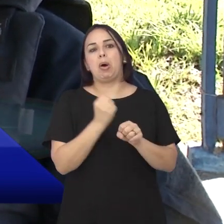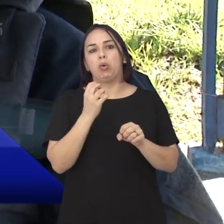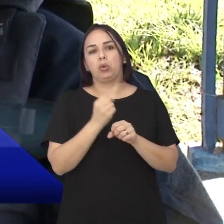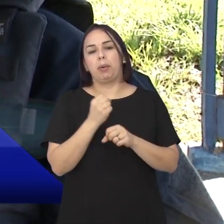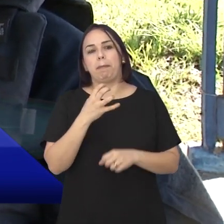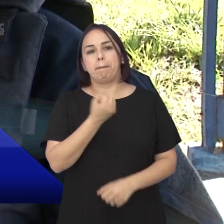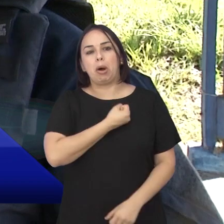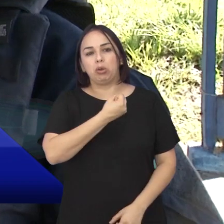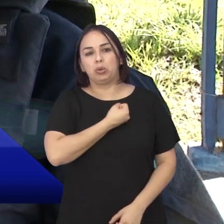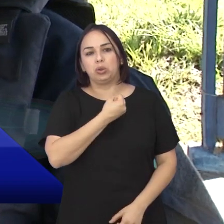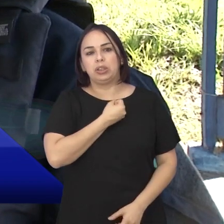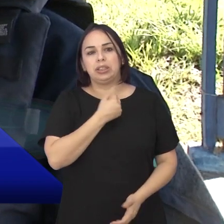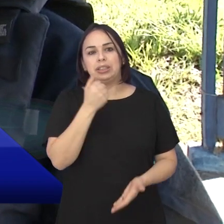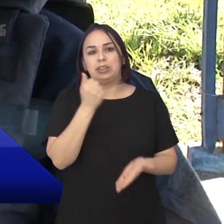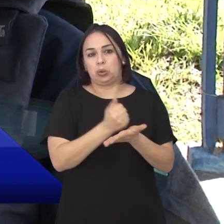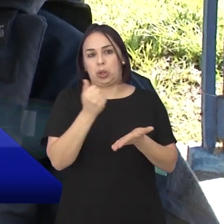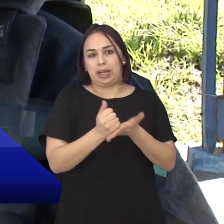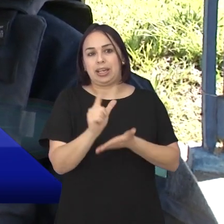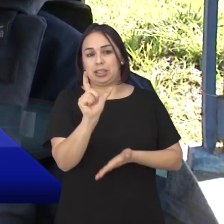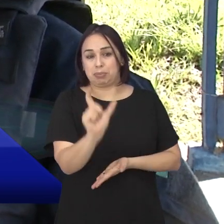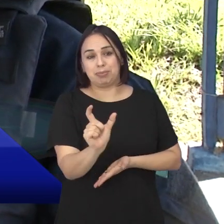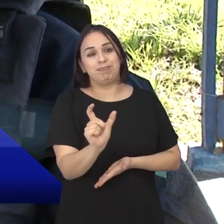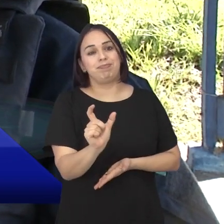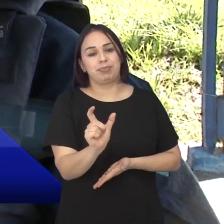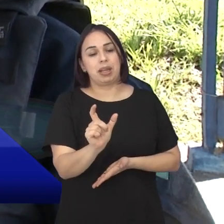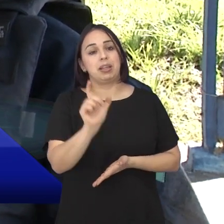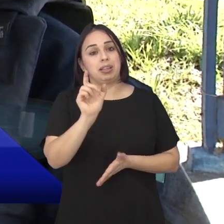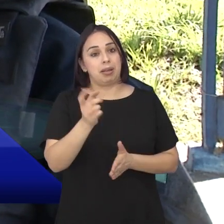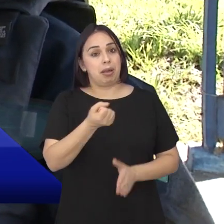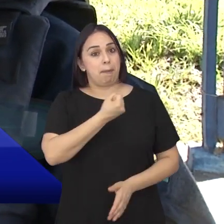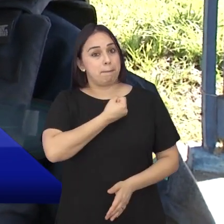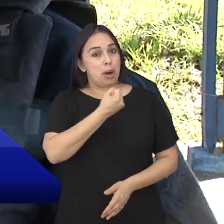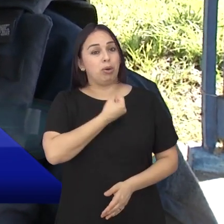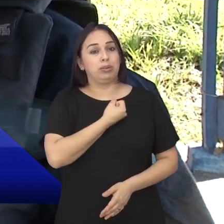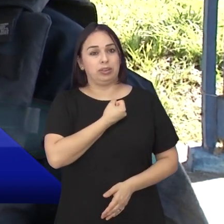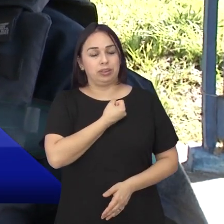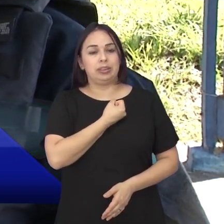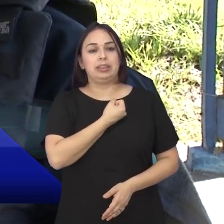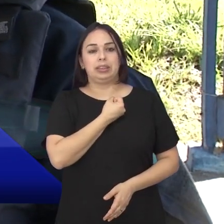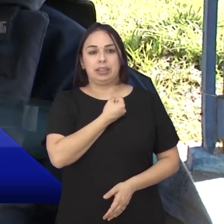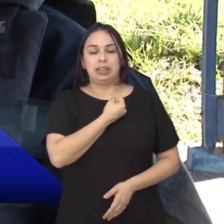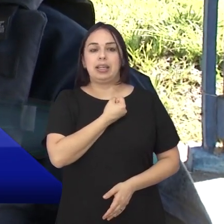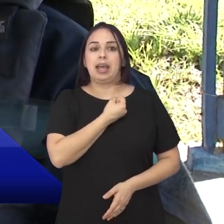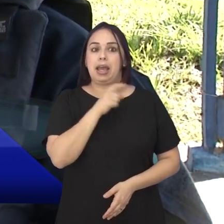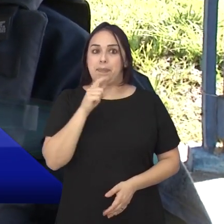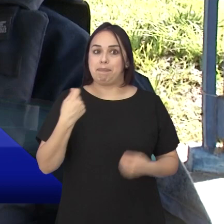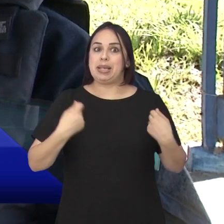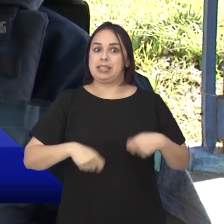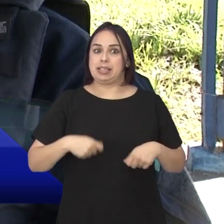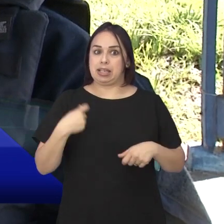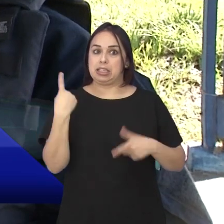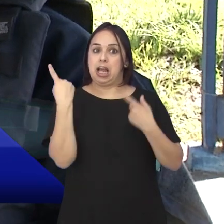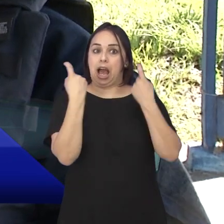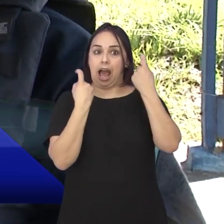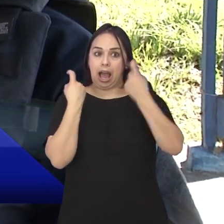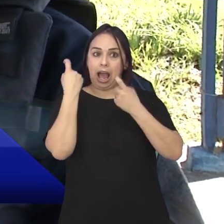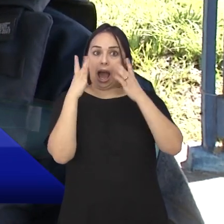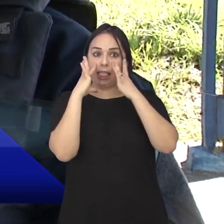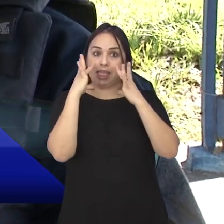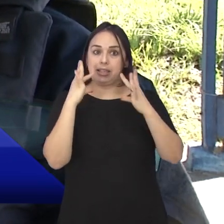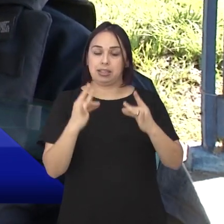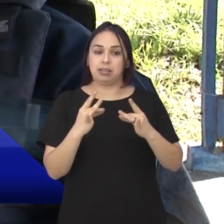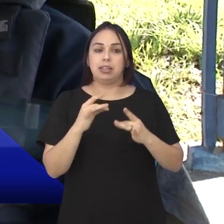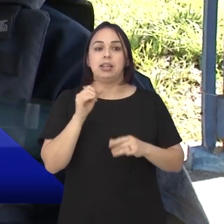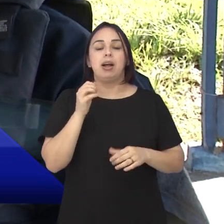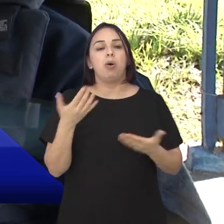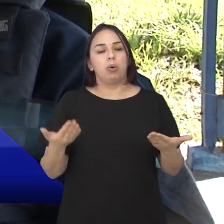na habilitação. Então, isso é muito importante também dizer, que a pontuação, ela é um fator preponderante, né? E você